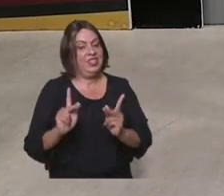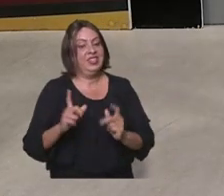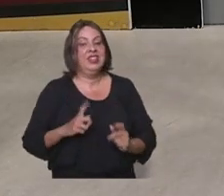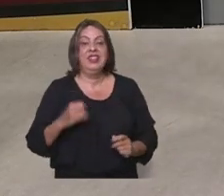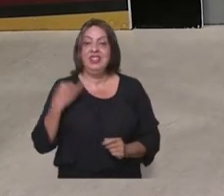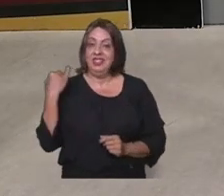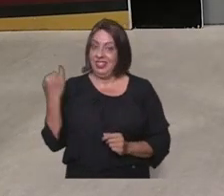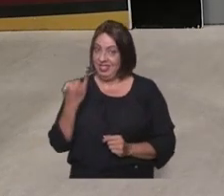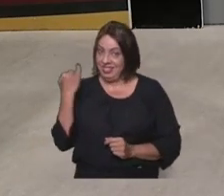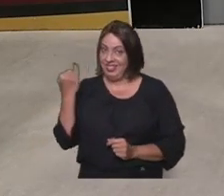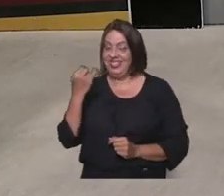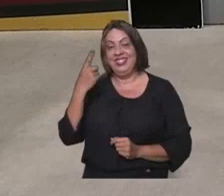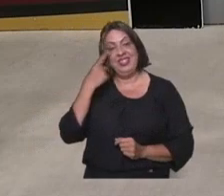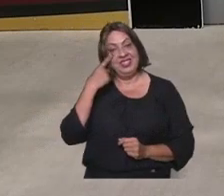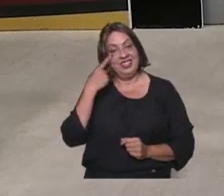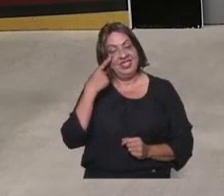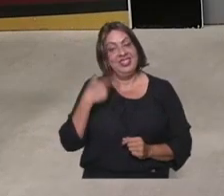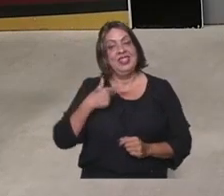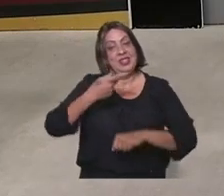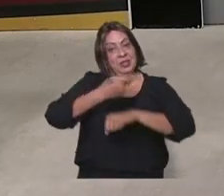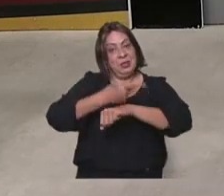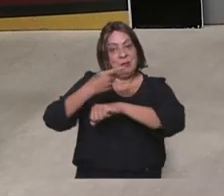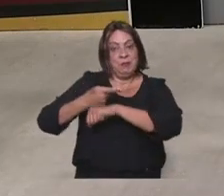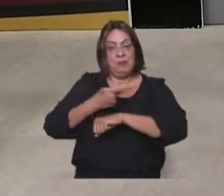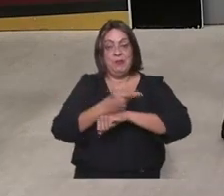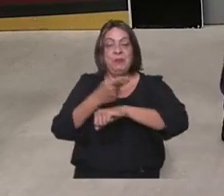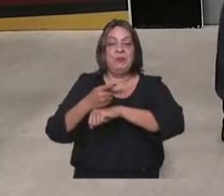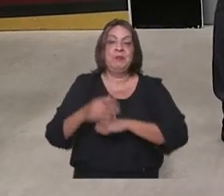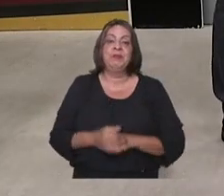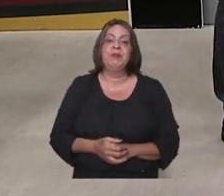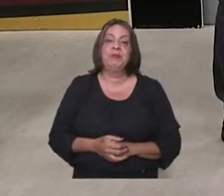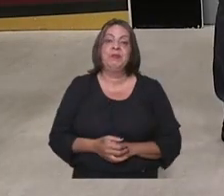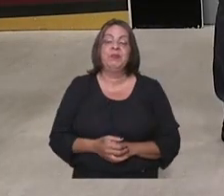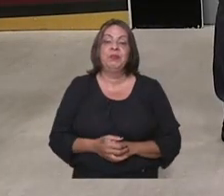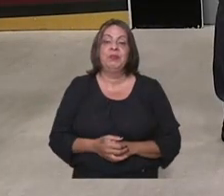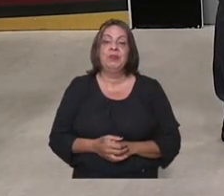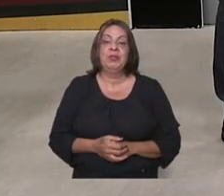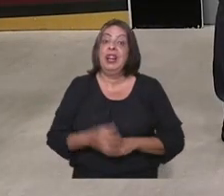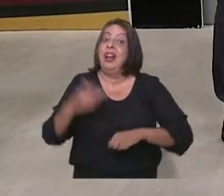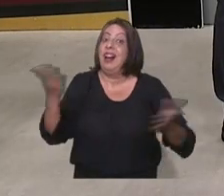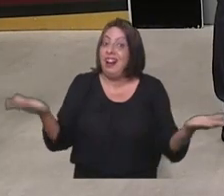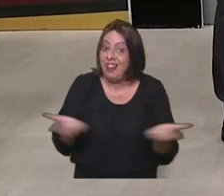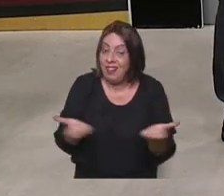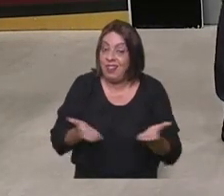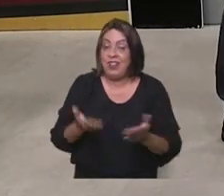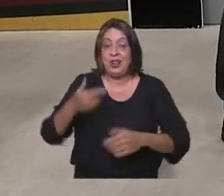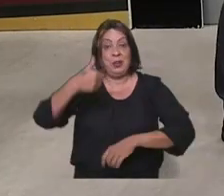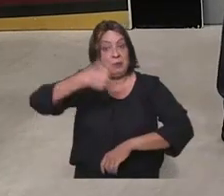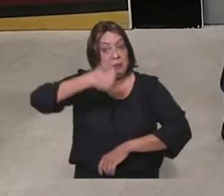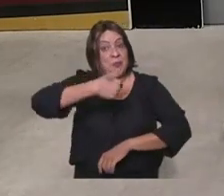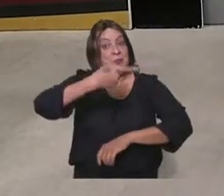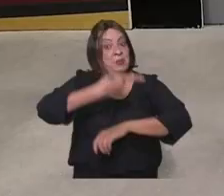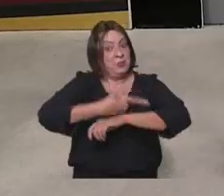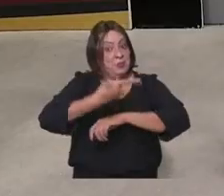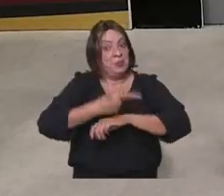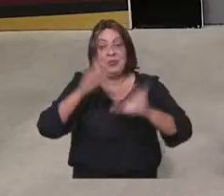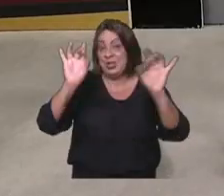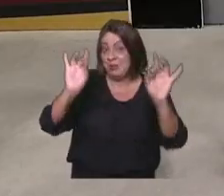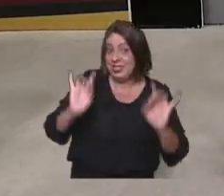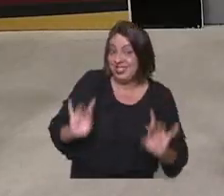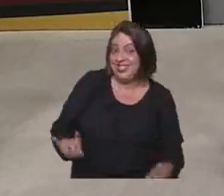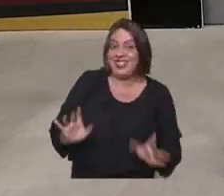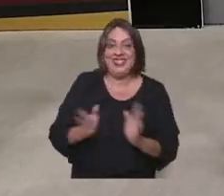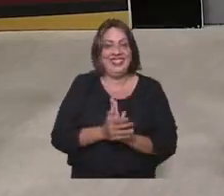importante ver o que vem logo em seguida, a premiação. Falando em premiação, tá na hora do... primeiro prêmio de hoje, que tá especial